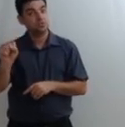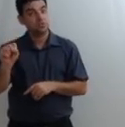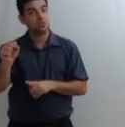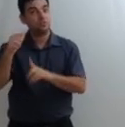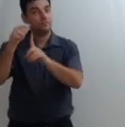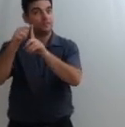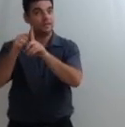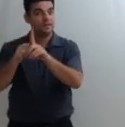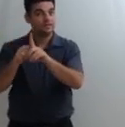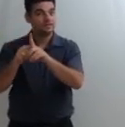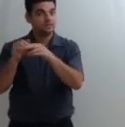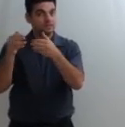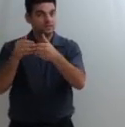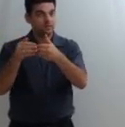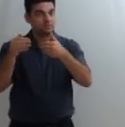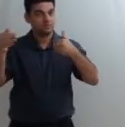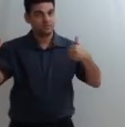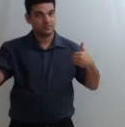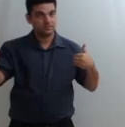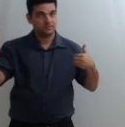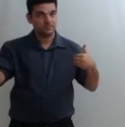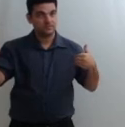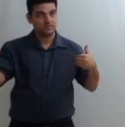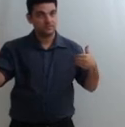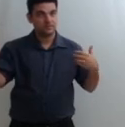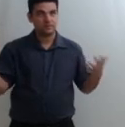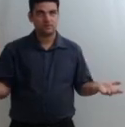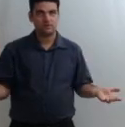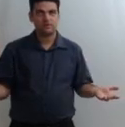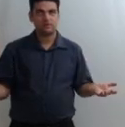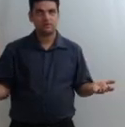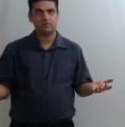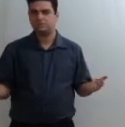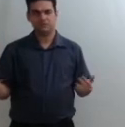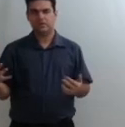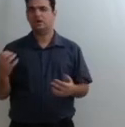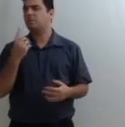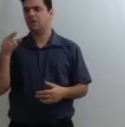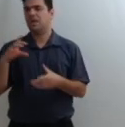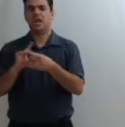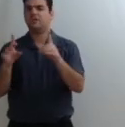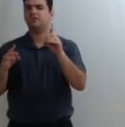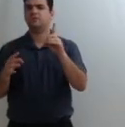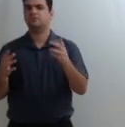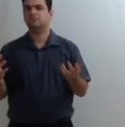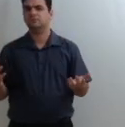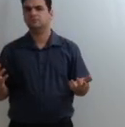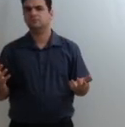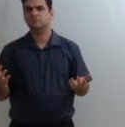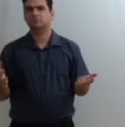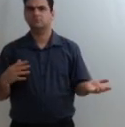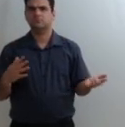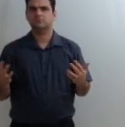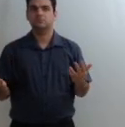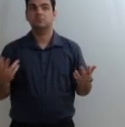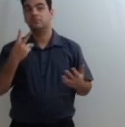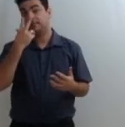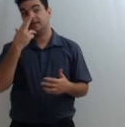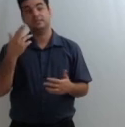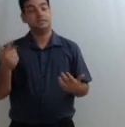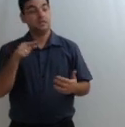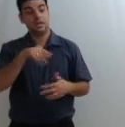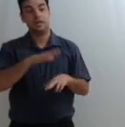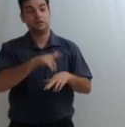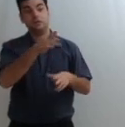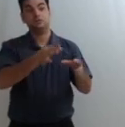cometimento, se ela é um fundamento suficiente para se indeferir o livramento, né, nós estamos dando ao juiz um